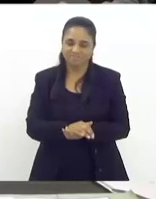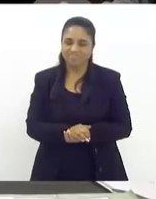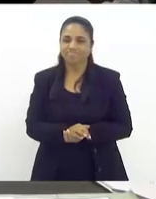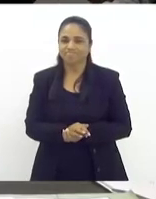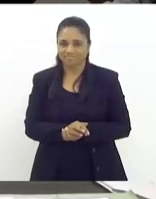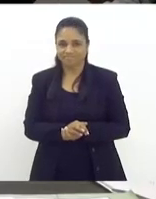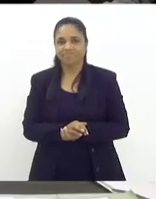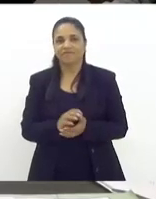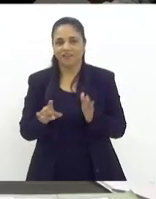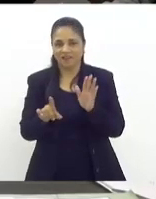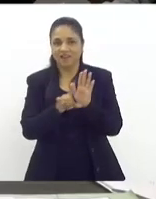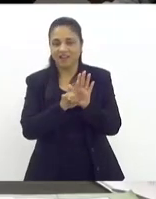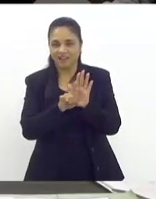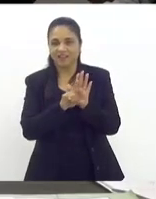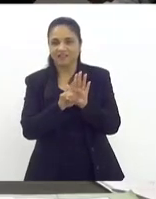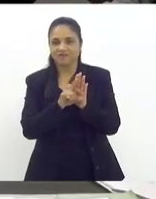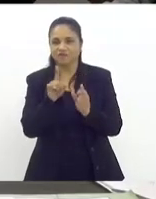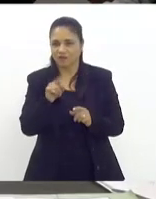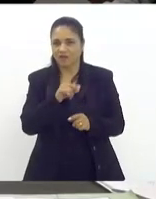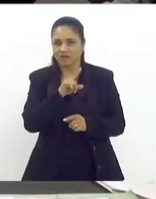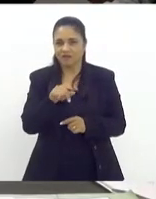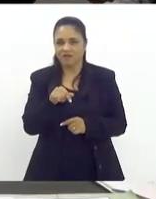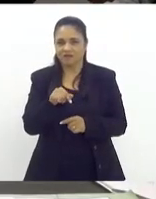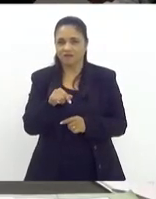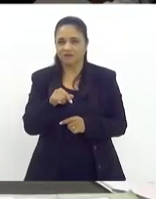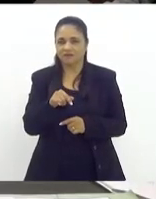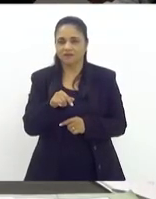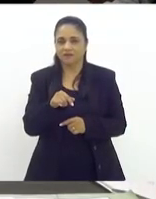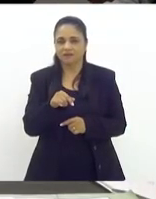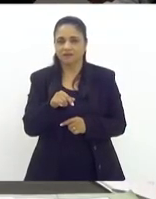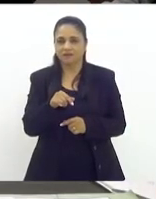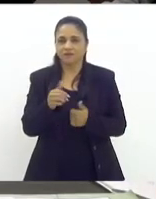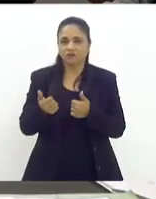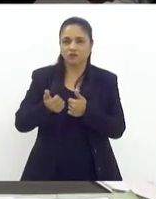Está revogada por qual? Pela